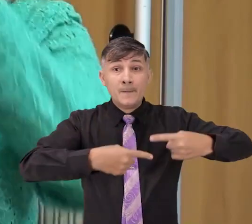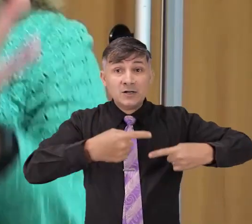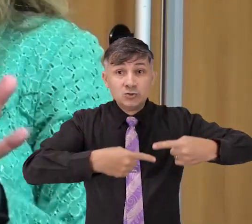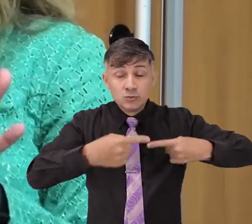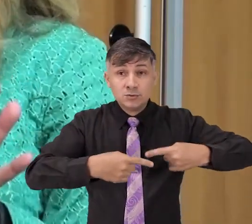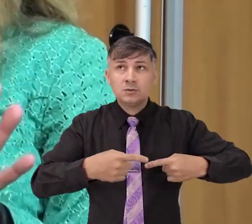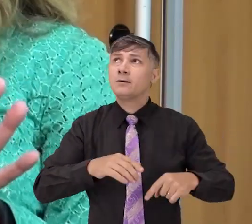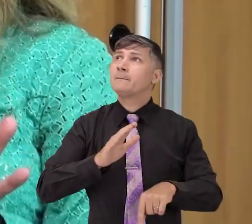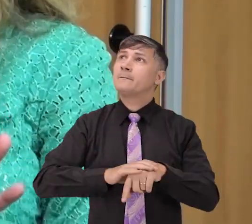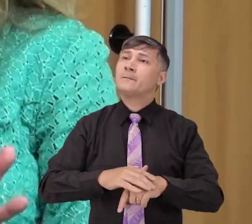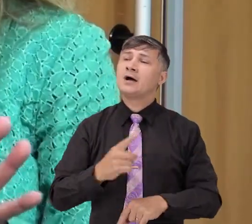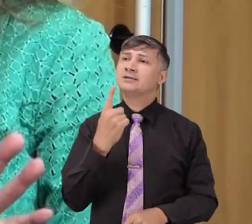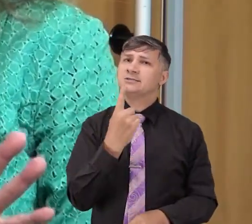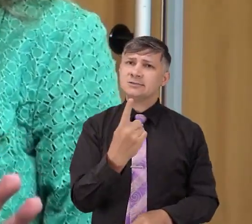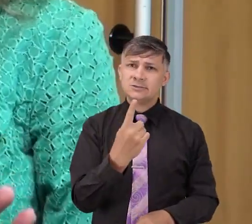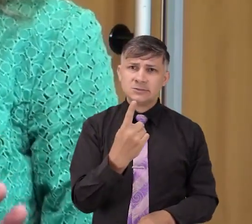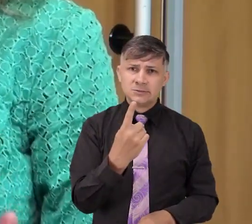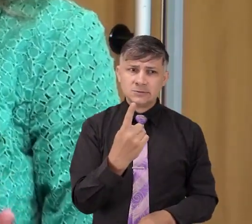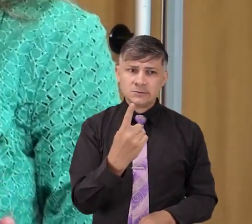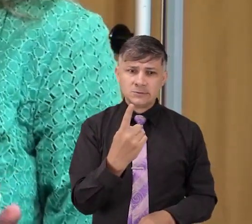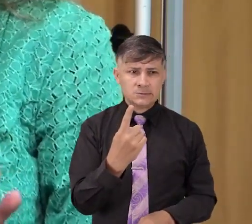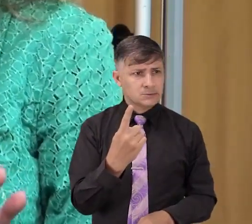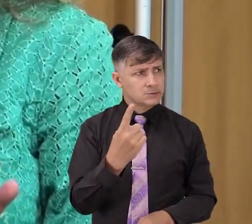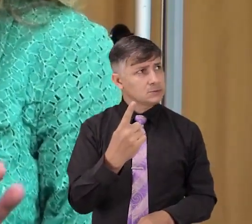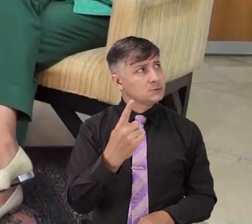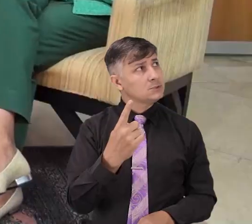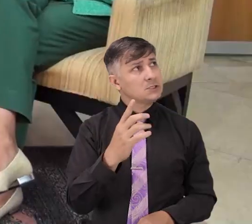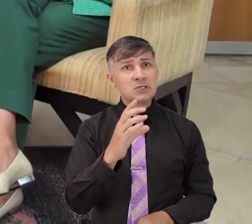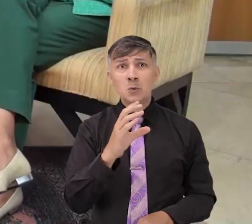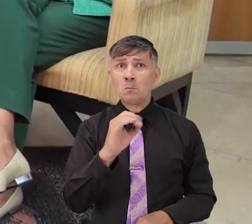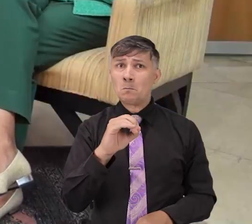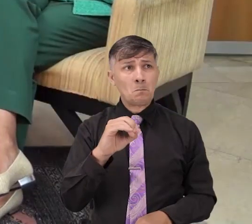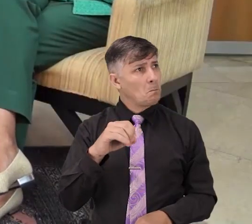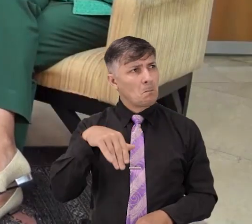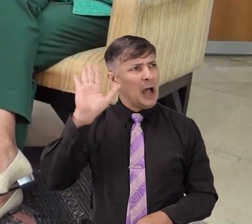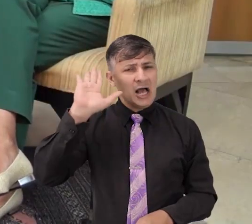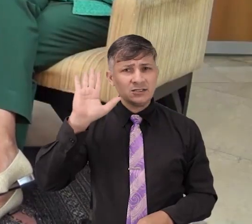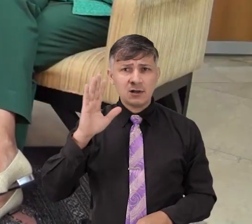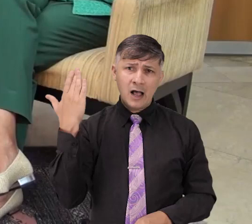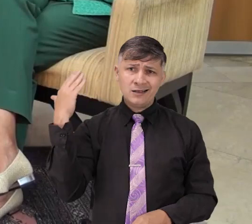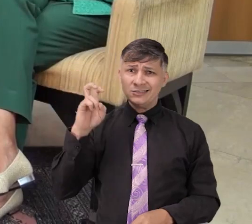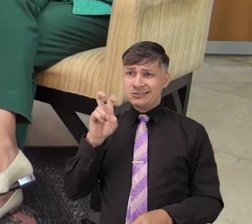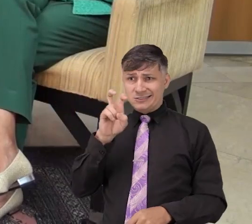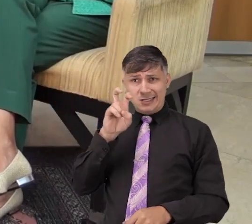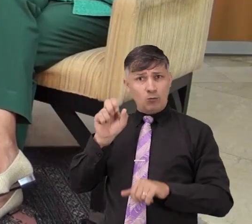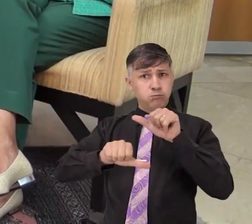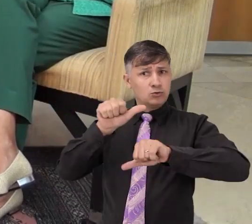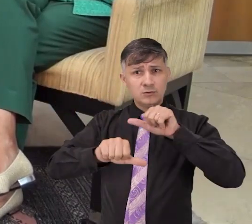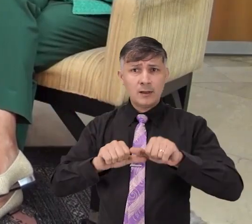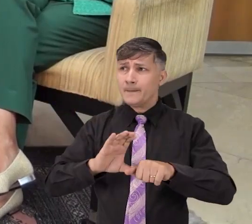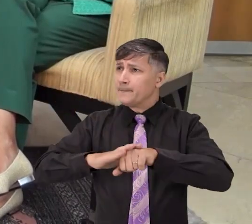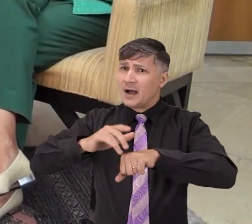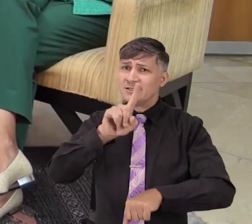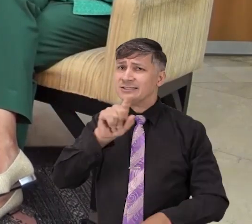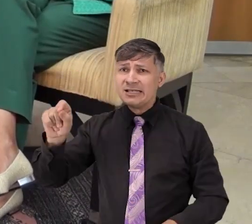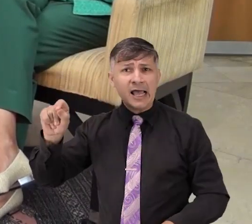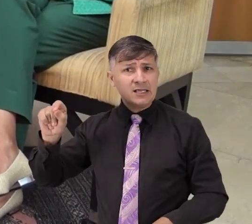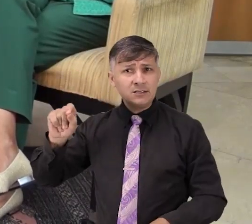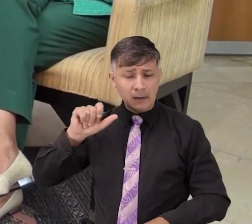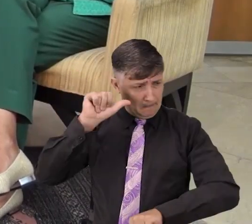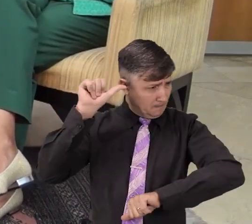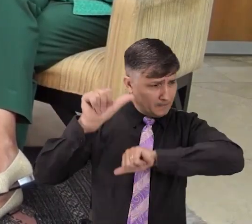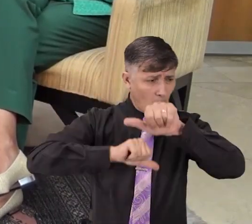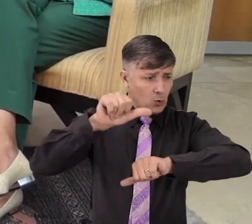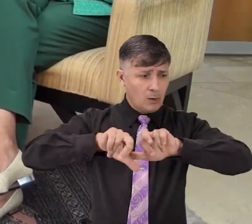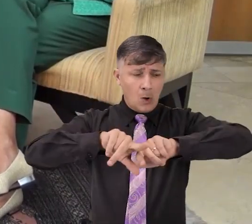viraram 100 e poucas normas, 100 e poucas alterações. Eram só 5. Foi para o Congresso aquela rapidez,